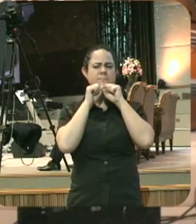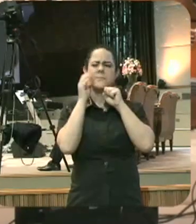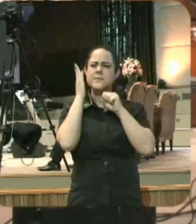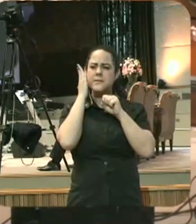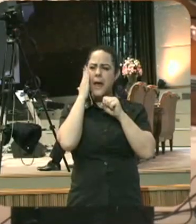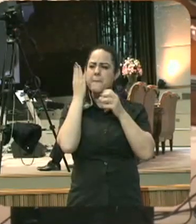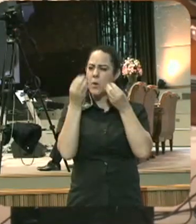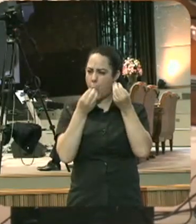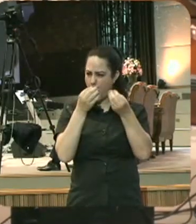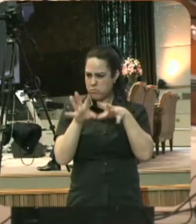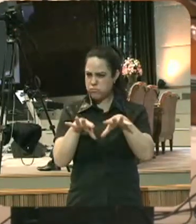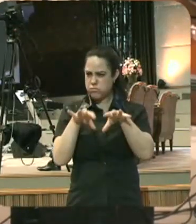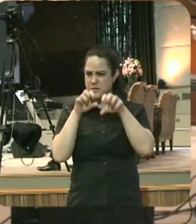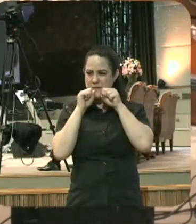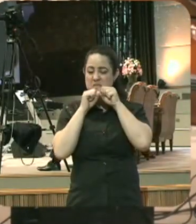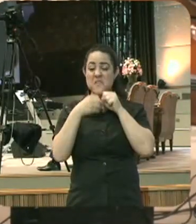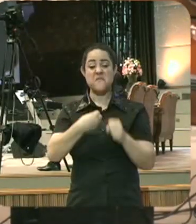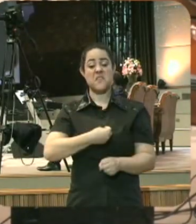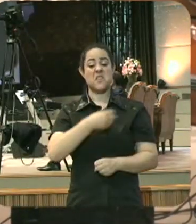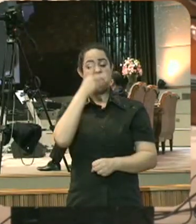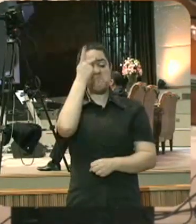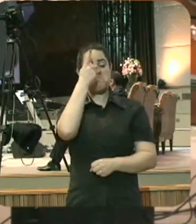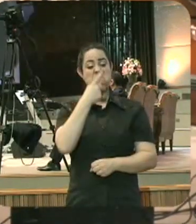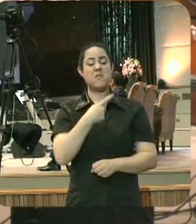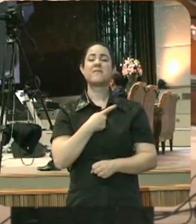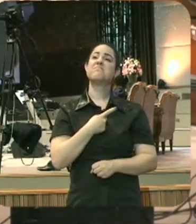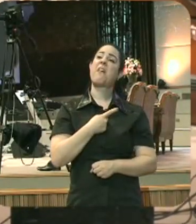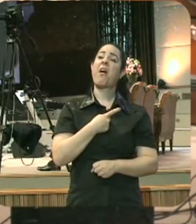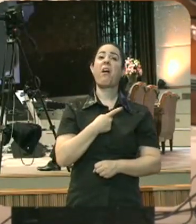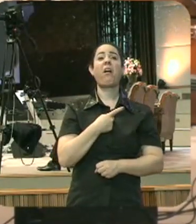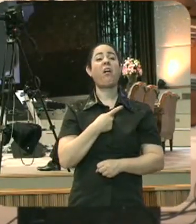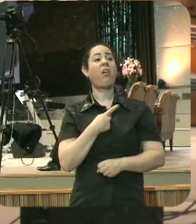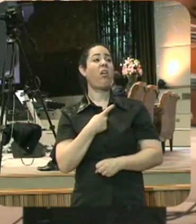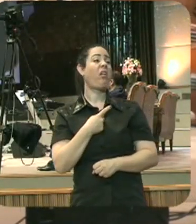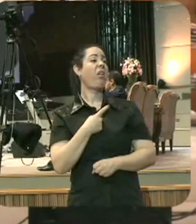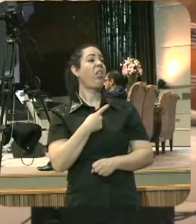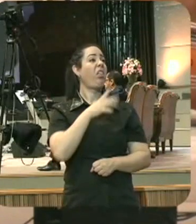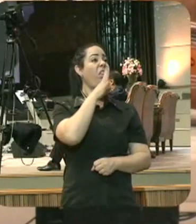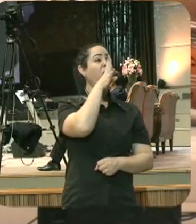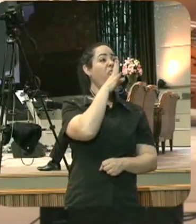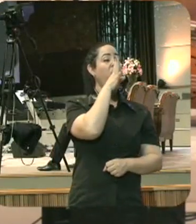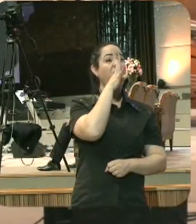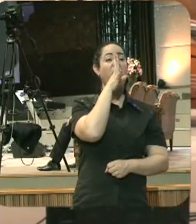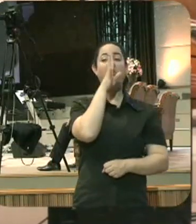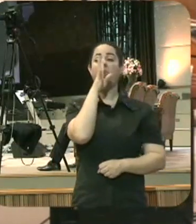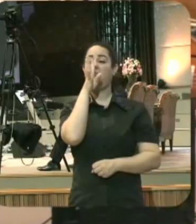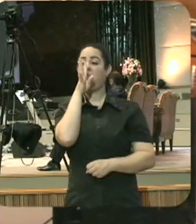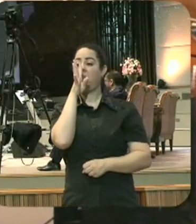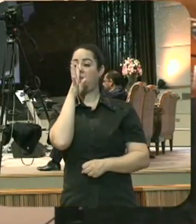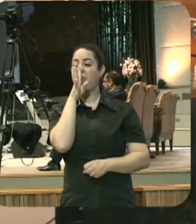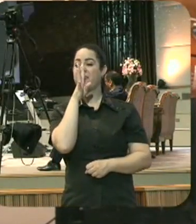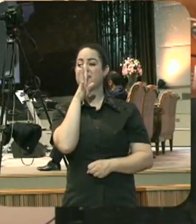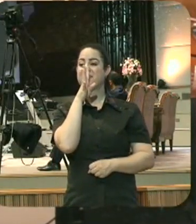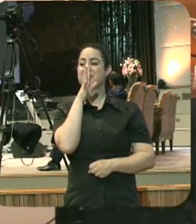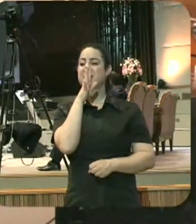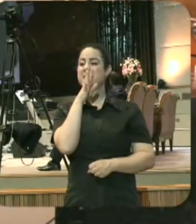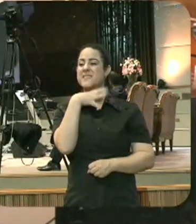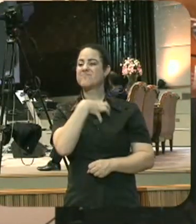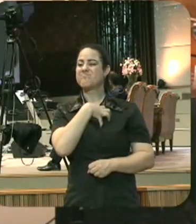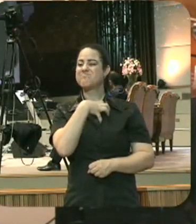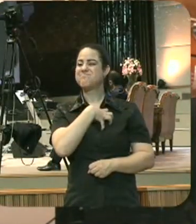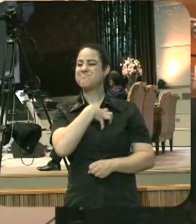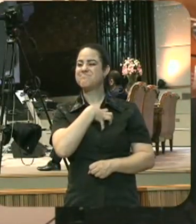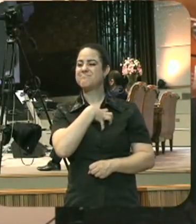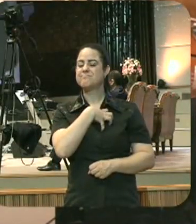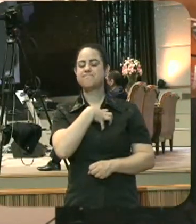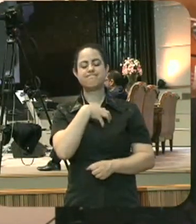construir desgraça? Vive do teu jeito. Deixa de colocar o Senhor em